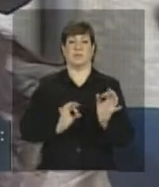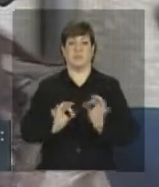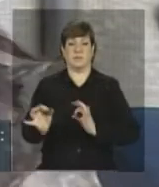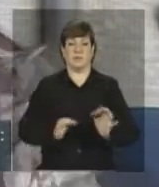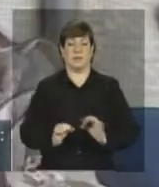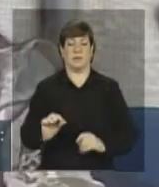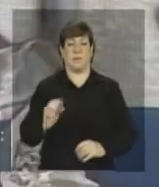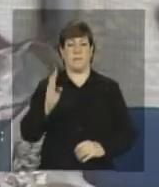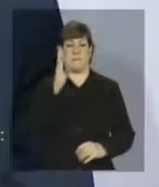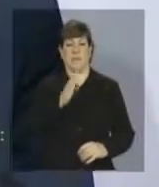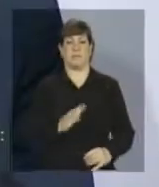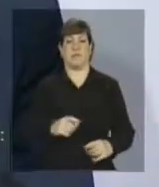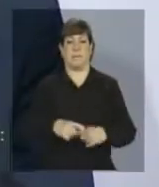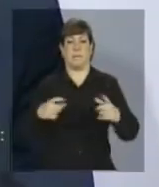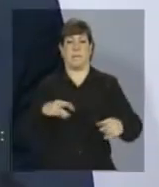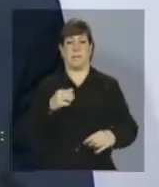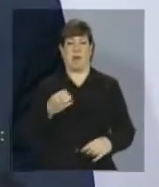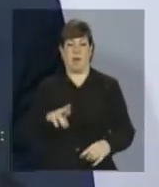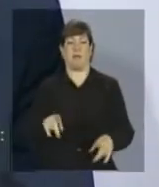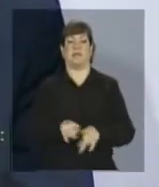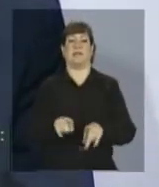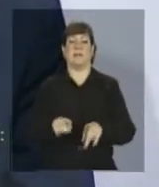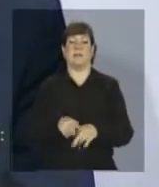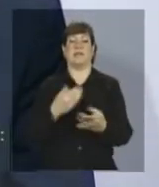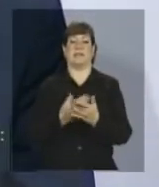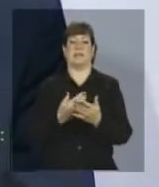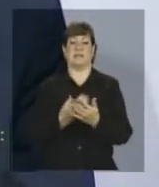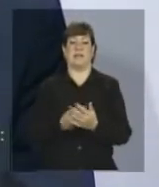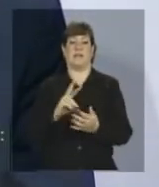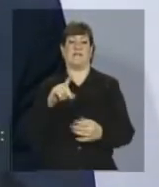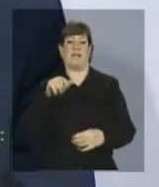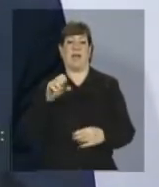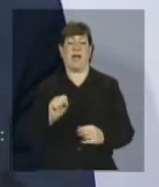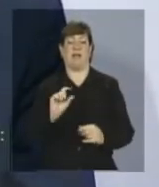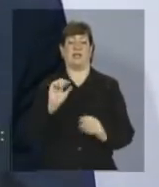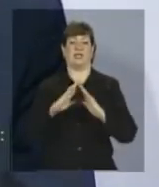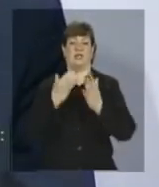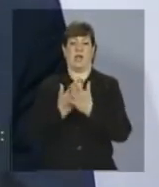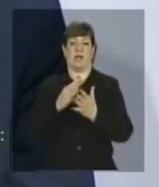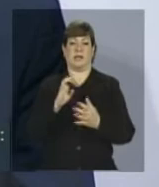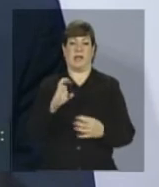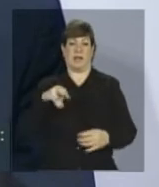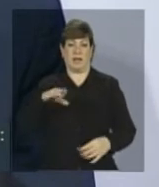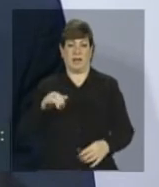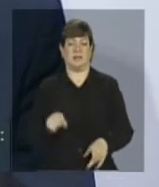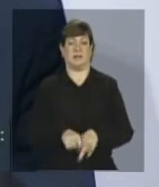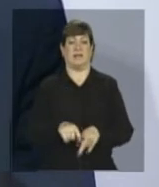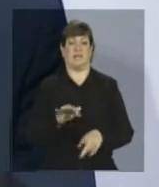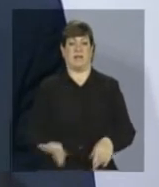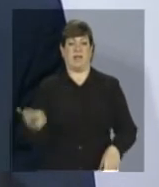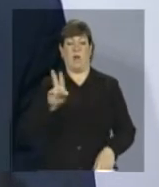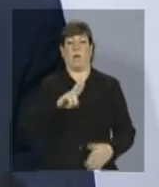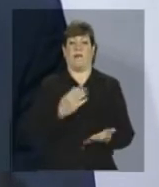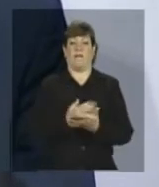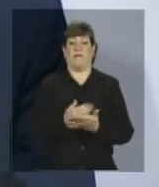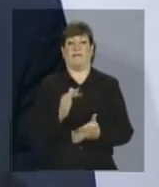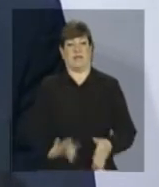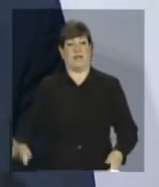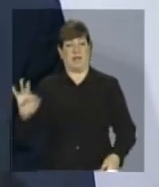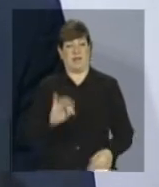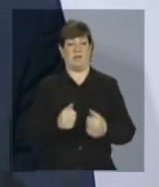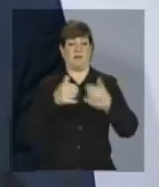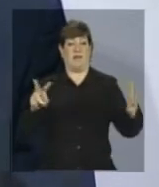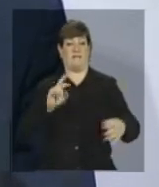de ampliação da oferta de vagas de ensino superior, de escolas técnicas federais, de universidades federais,